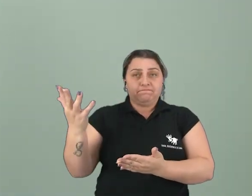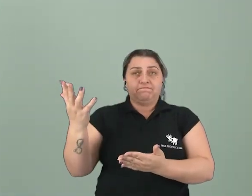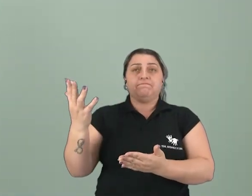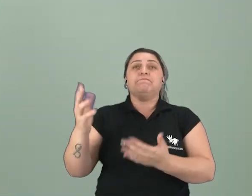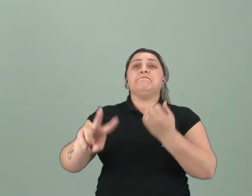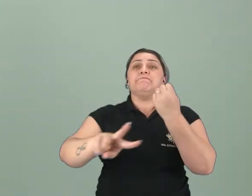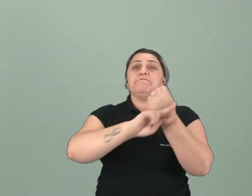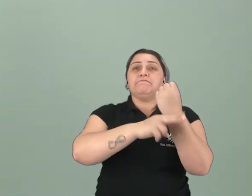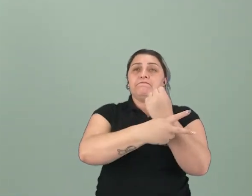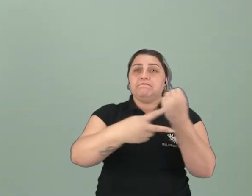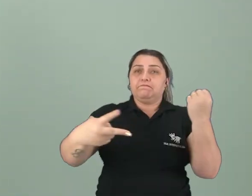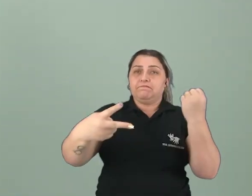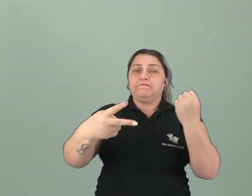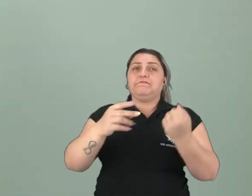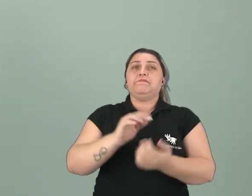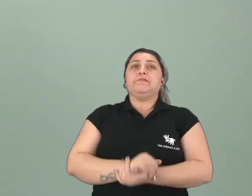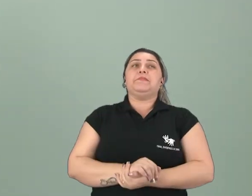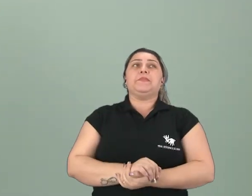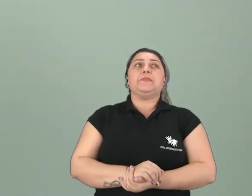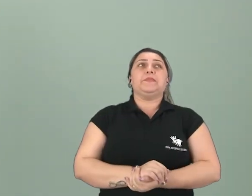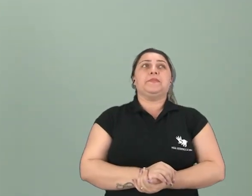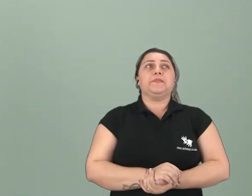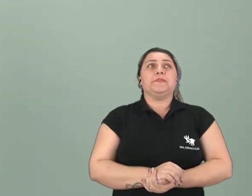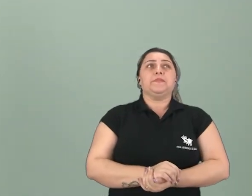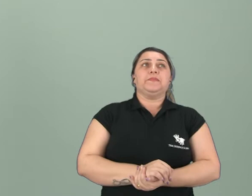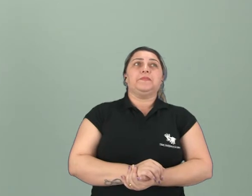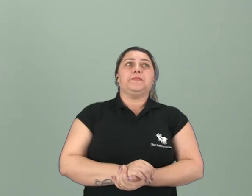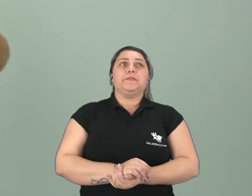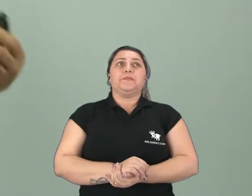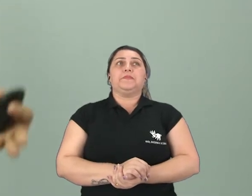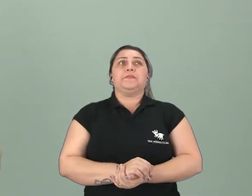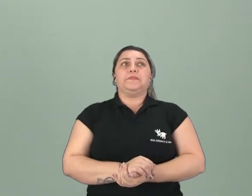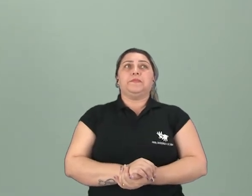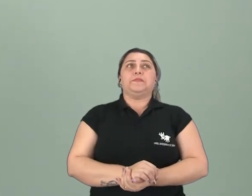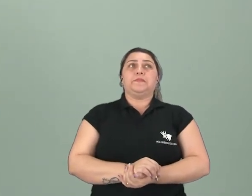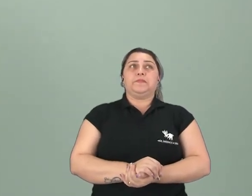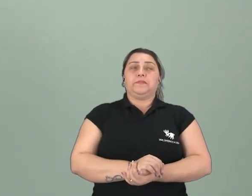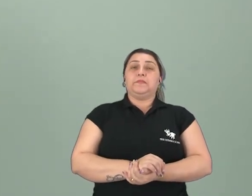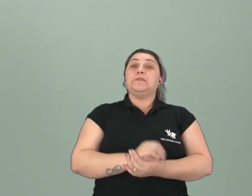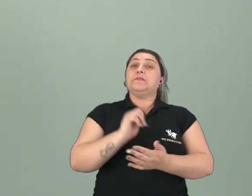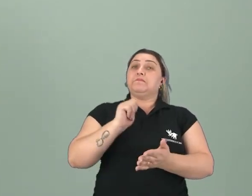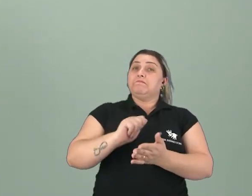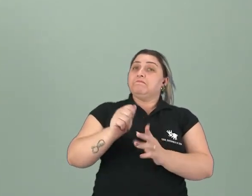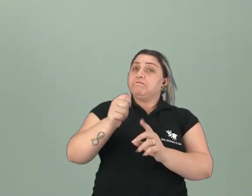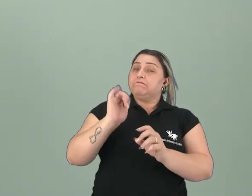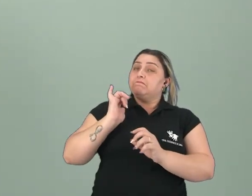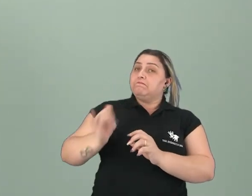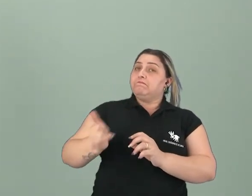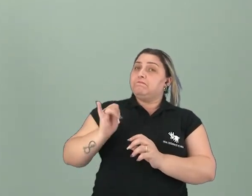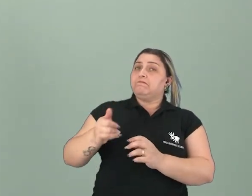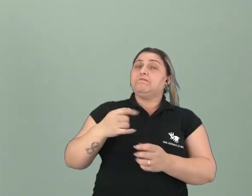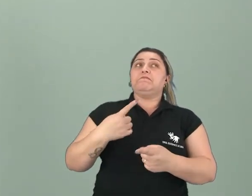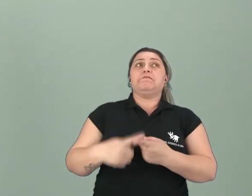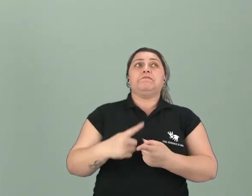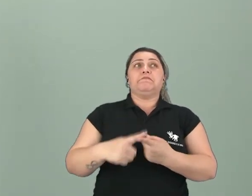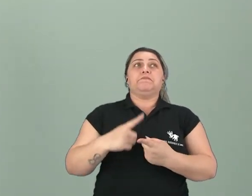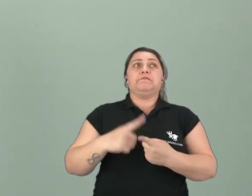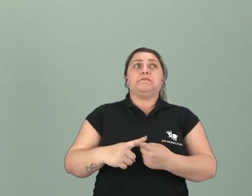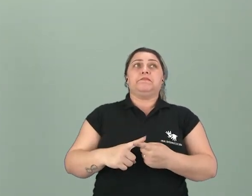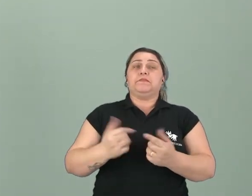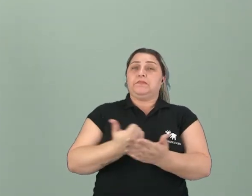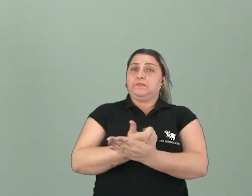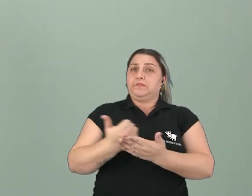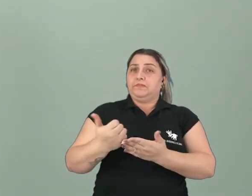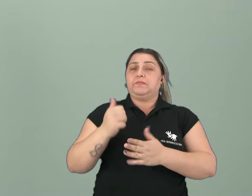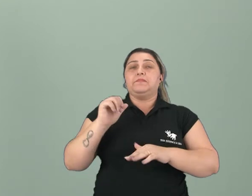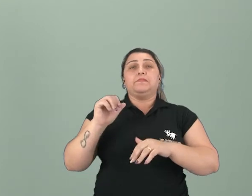uma consequência, ela vai gerar um efeito, e é assim que a narrativa ela é escrita. Por meio disso, por meio dessas ações que